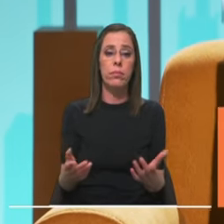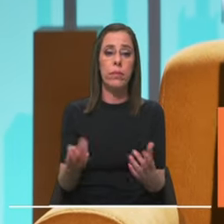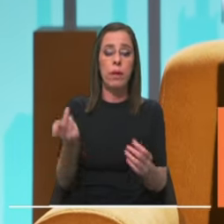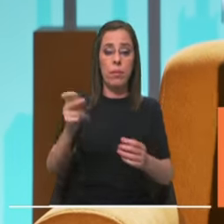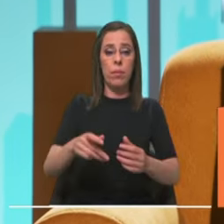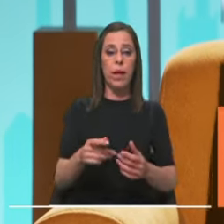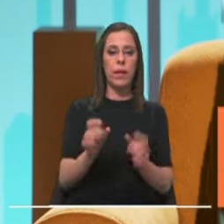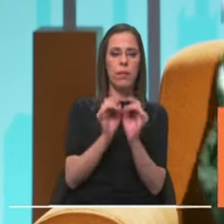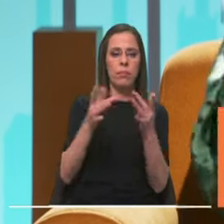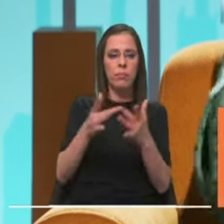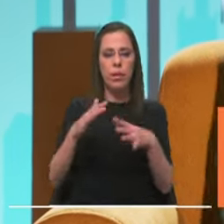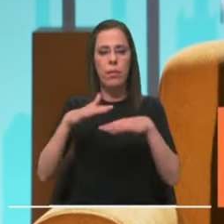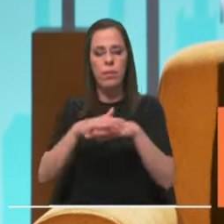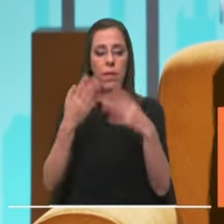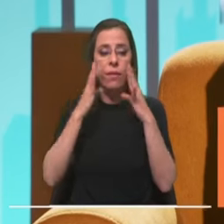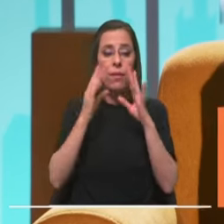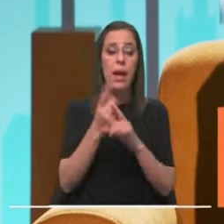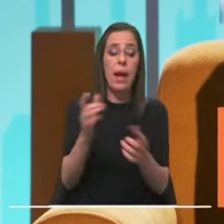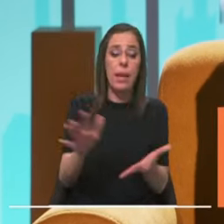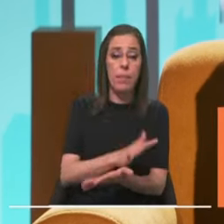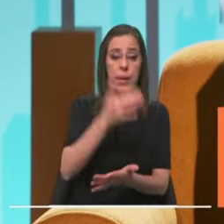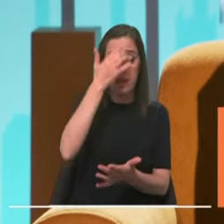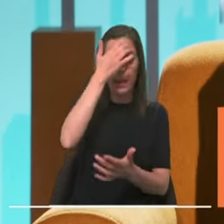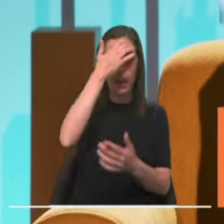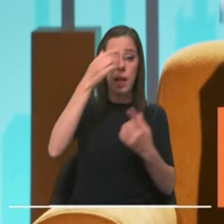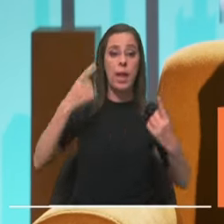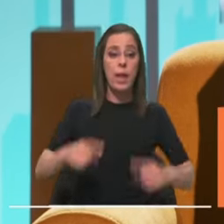aparece nas redes sociais ou que aparece, sim, na imprensa tem